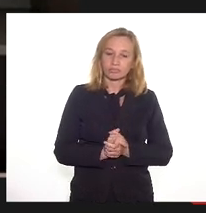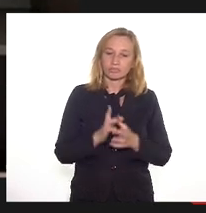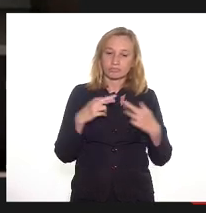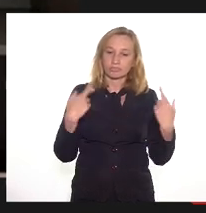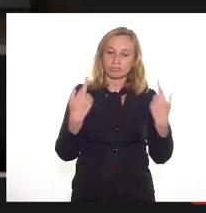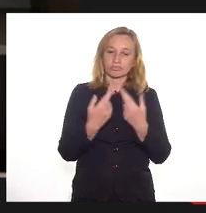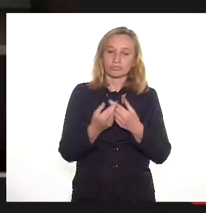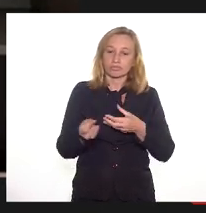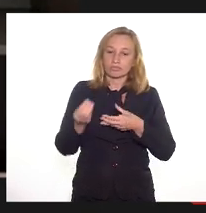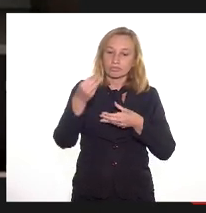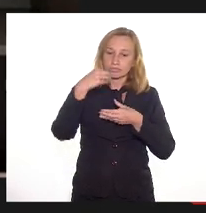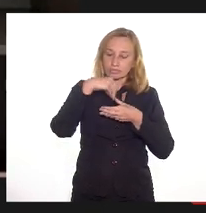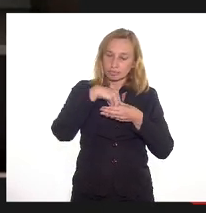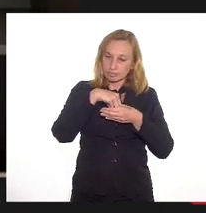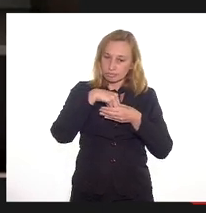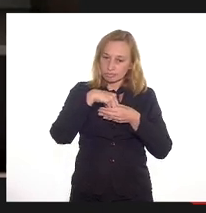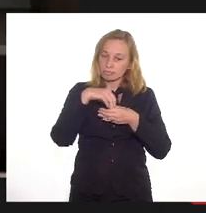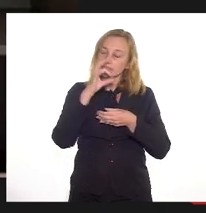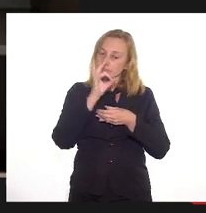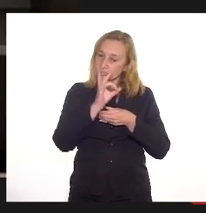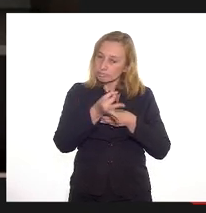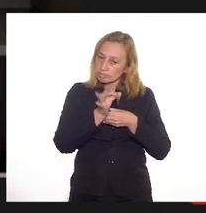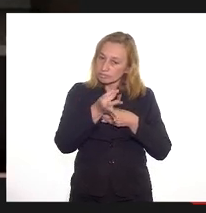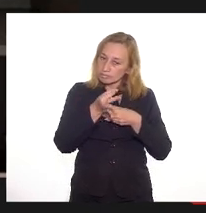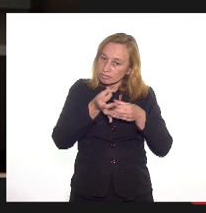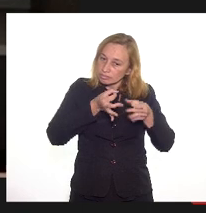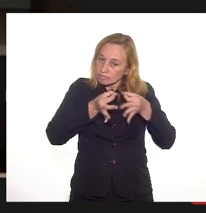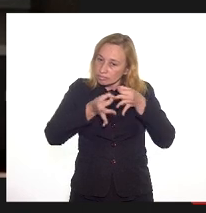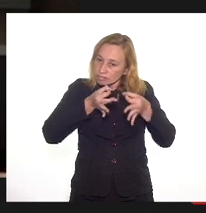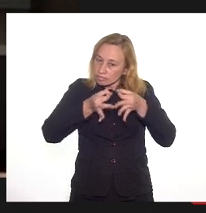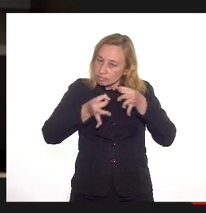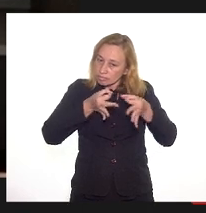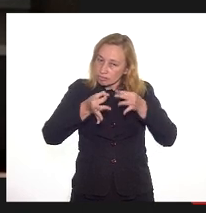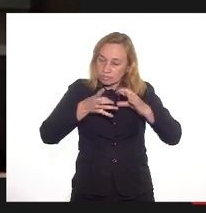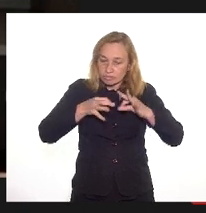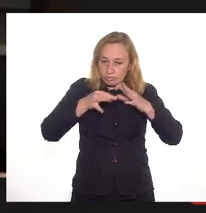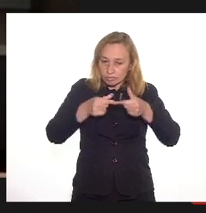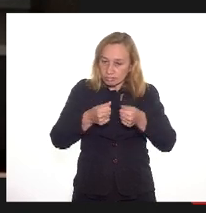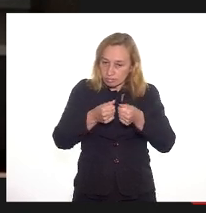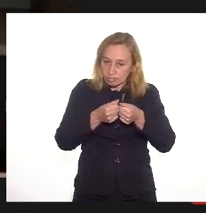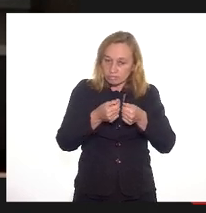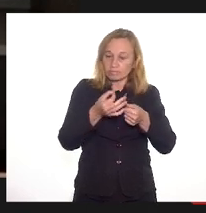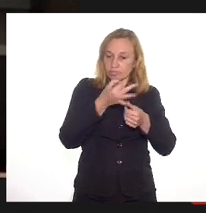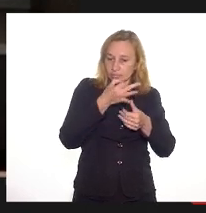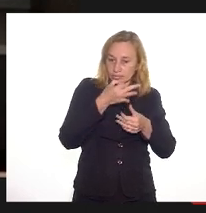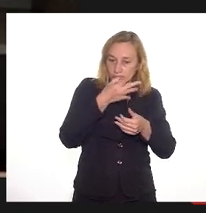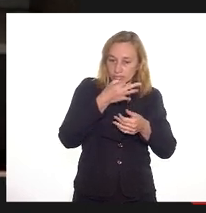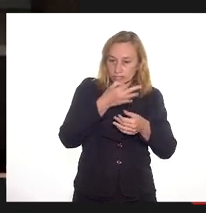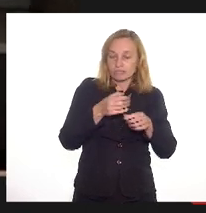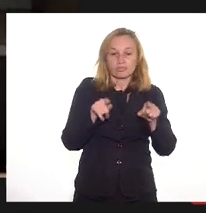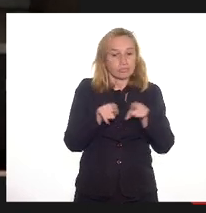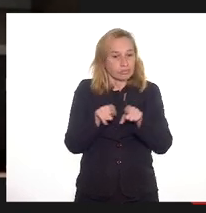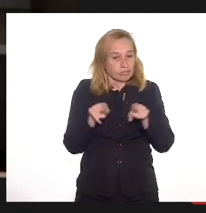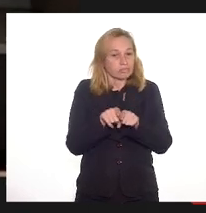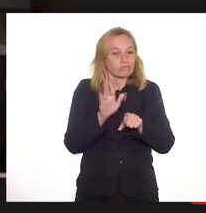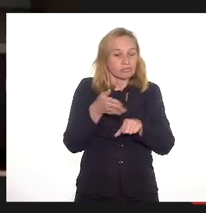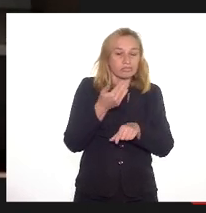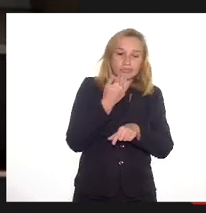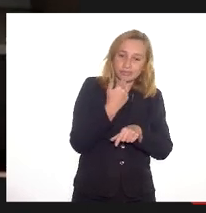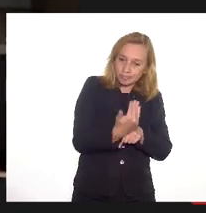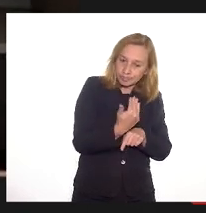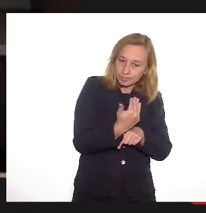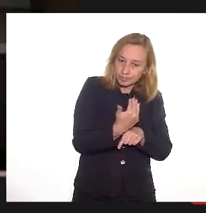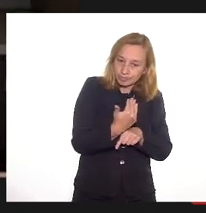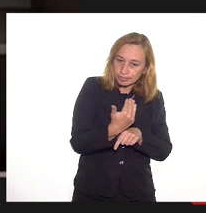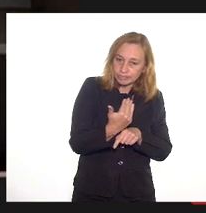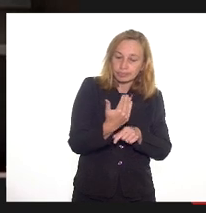reunião interna justamente para organizar todas essas sugestões. E também já vou solicitar, né,